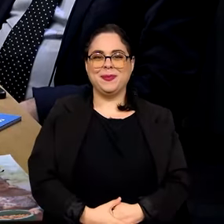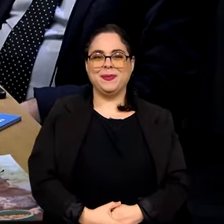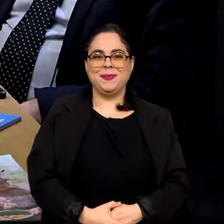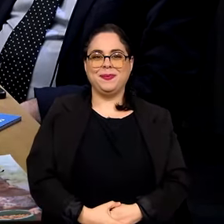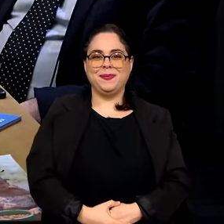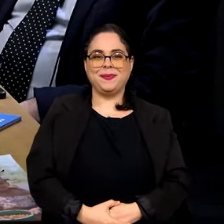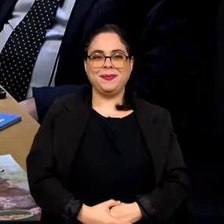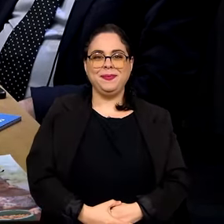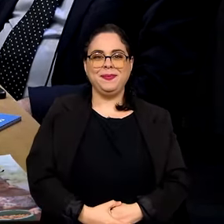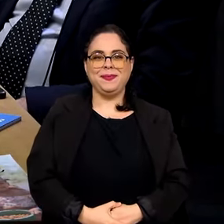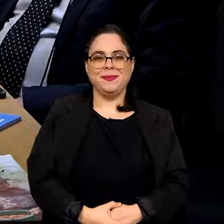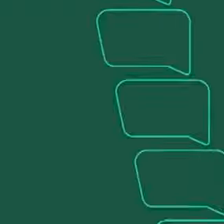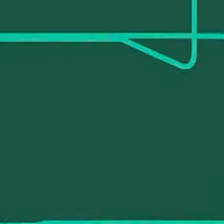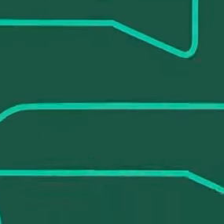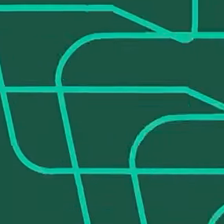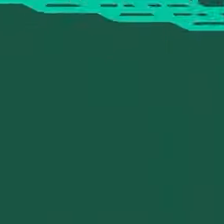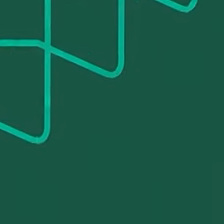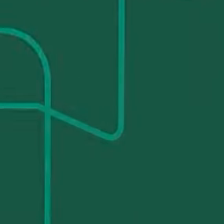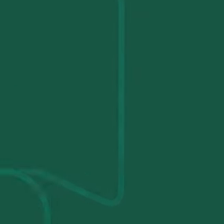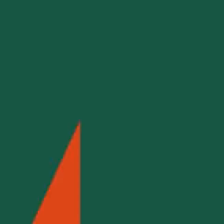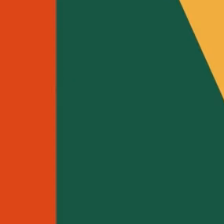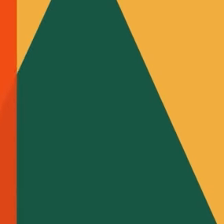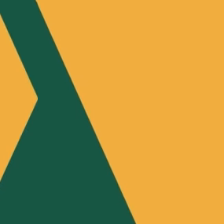em alguns minutos até já